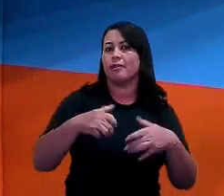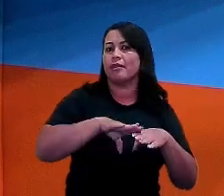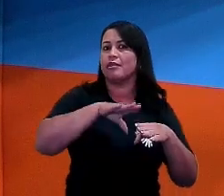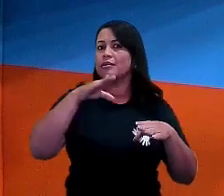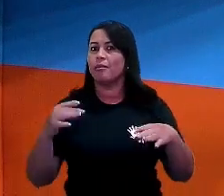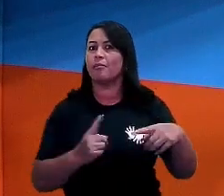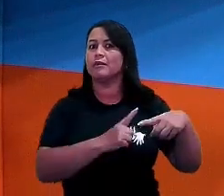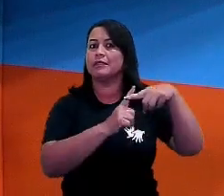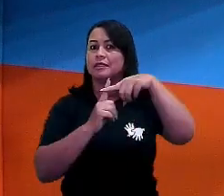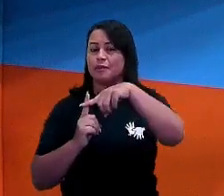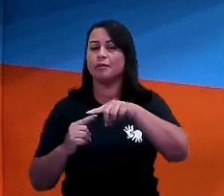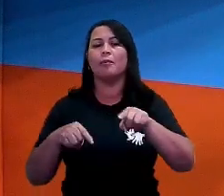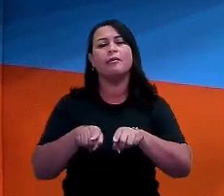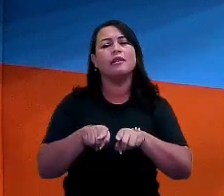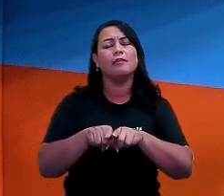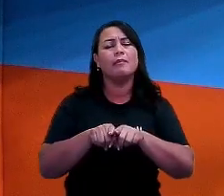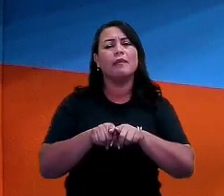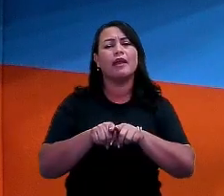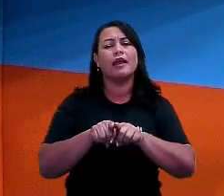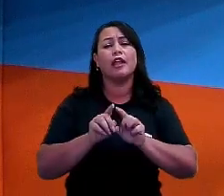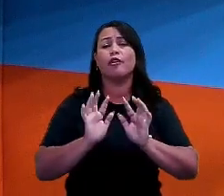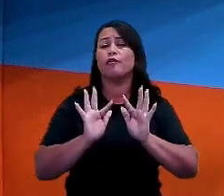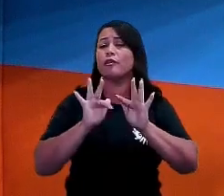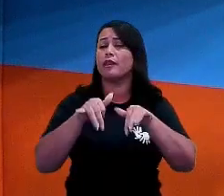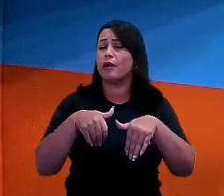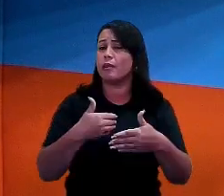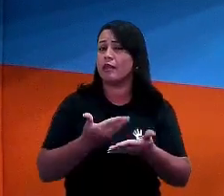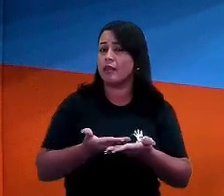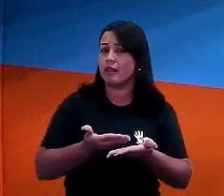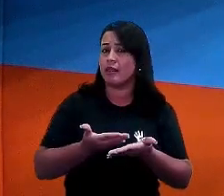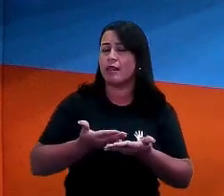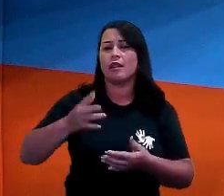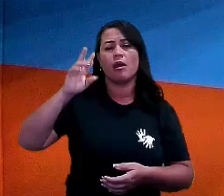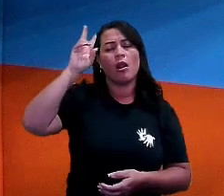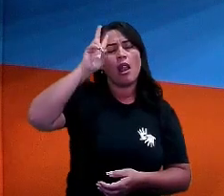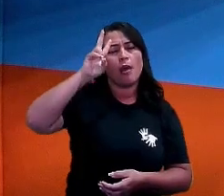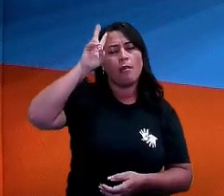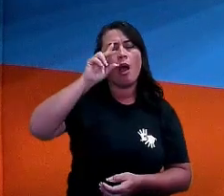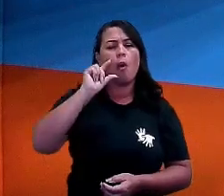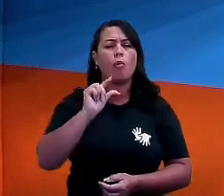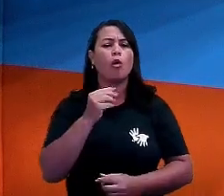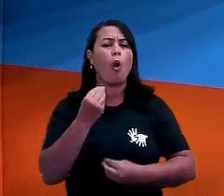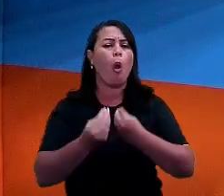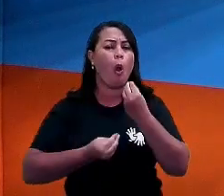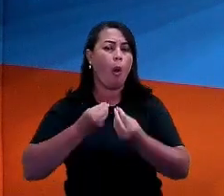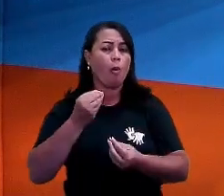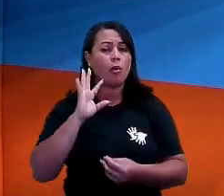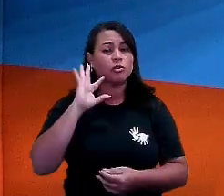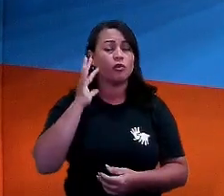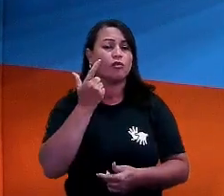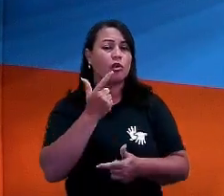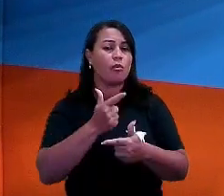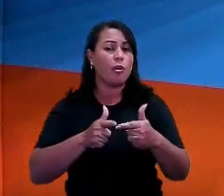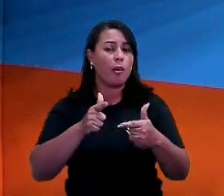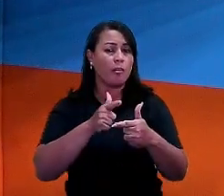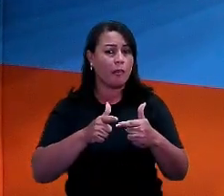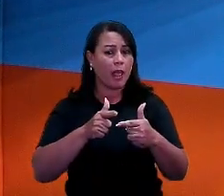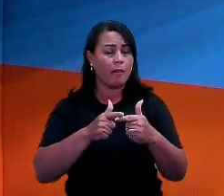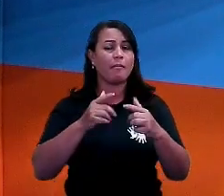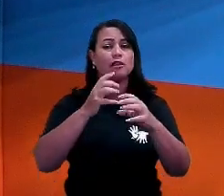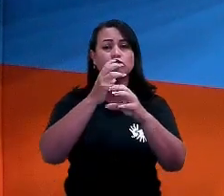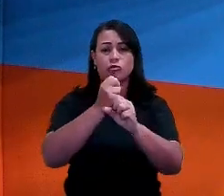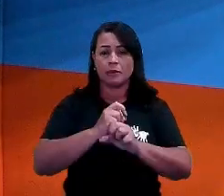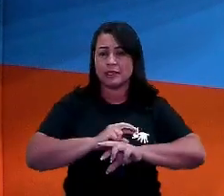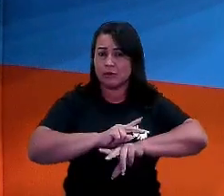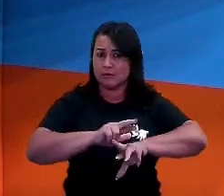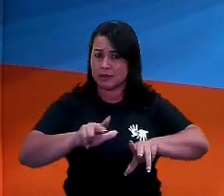Tabocas. E vamos lá no finalzinho da nossa aula relembrar um pouquinho de como é que a gente resolve um probleminha de operação